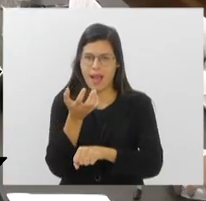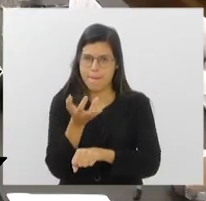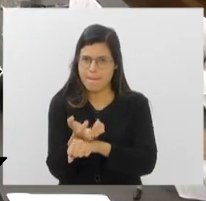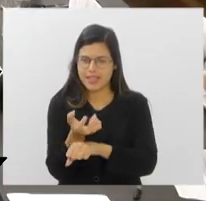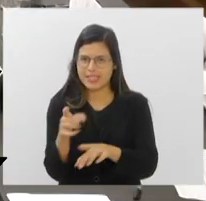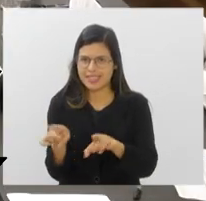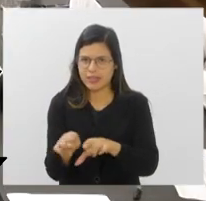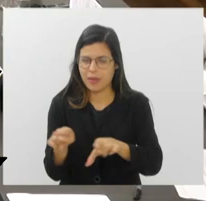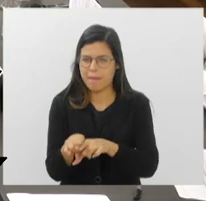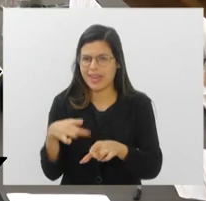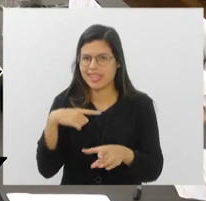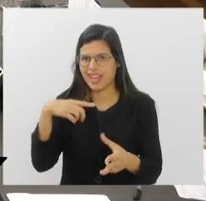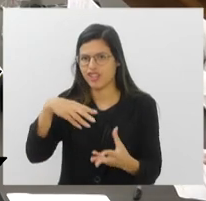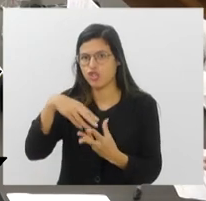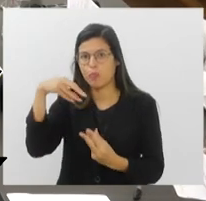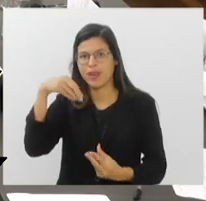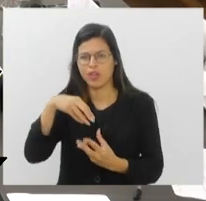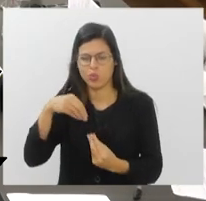É bem...